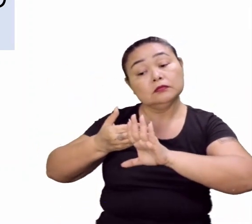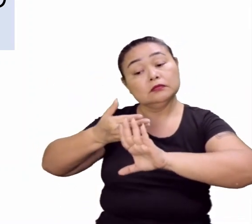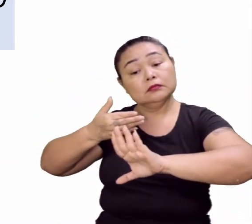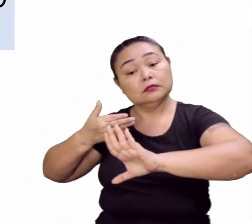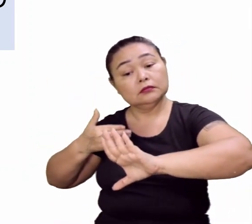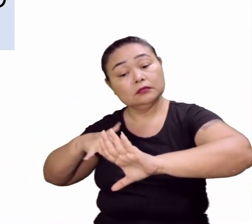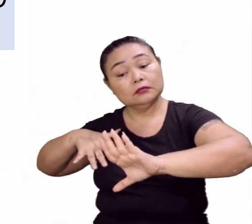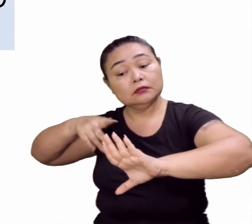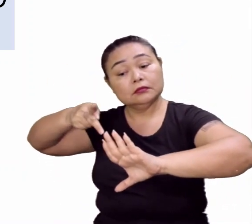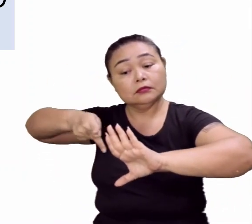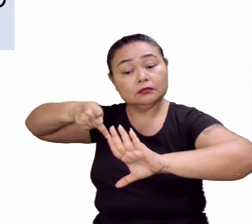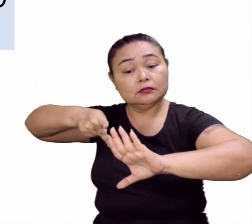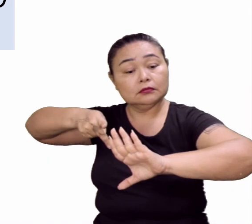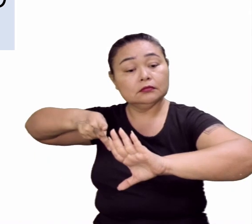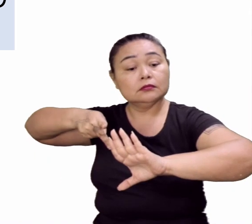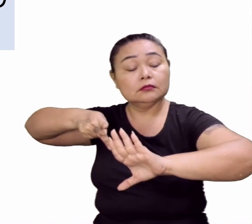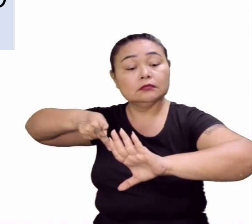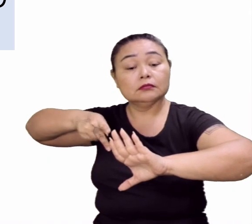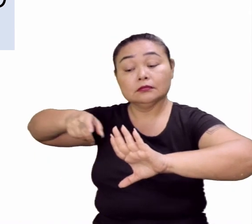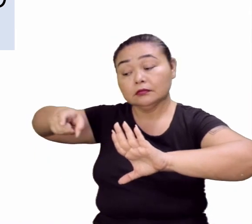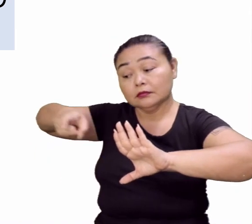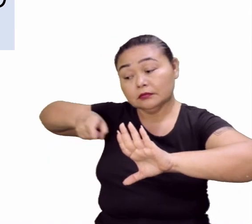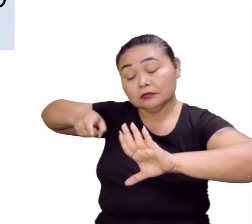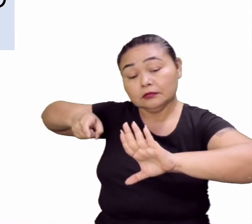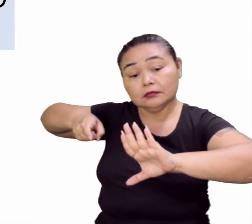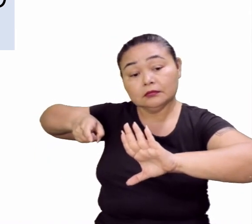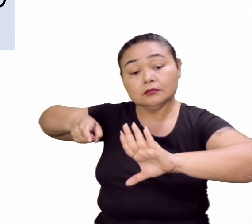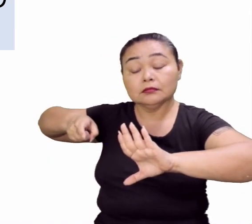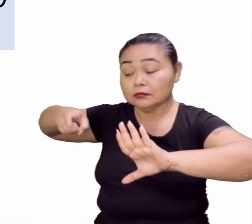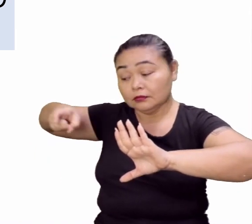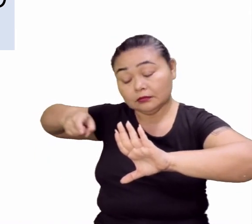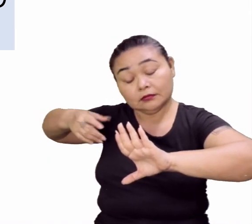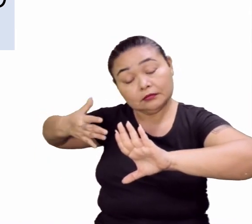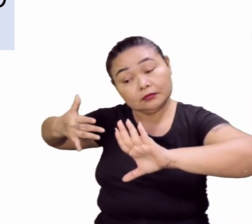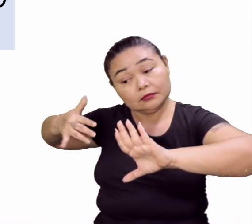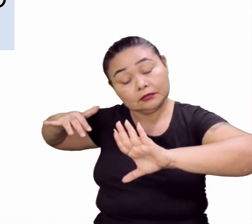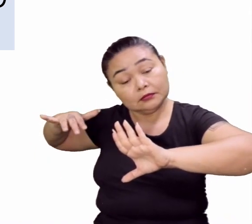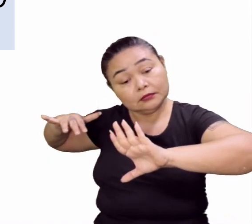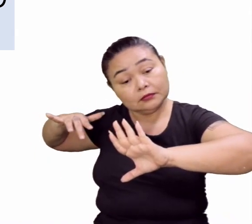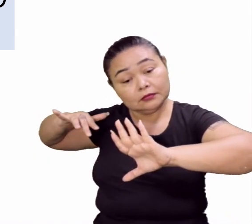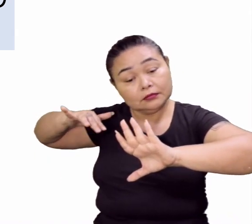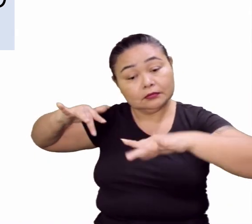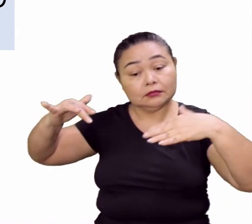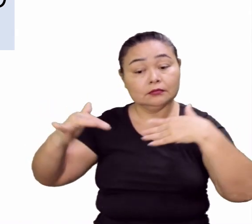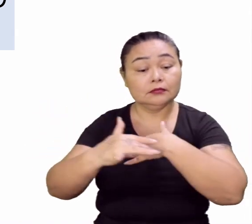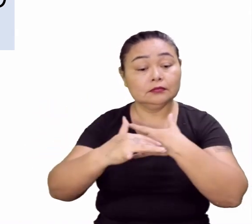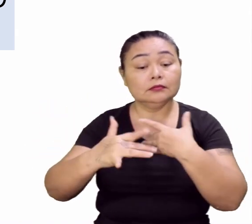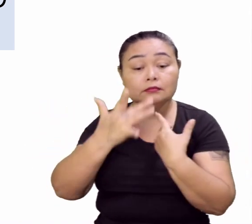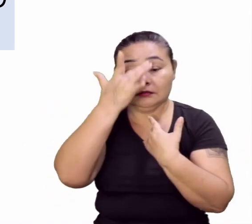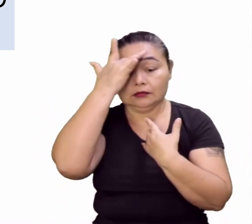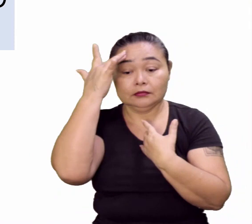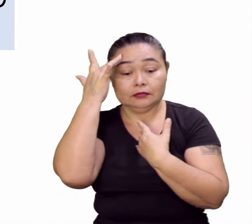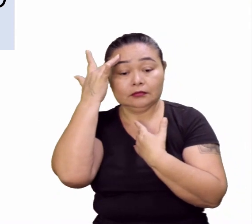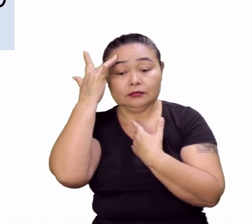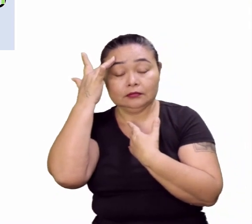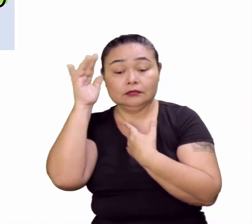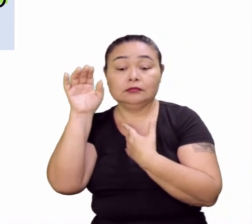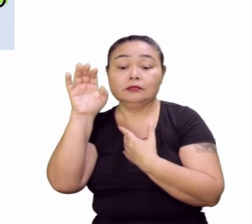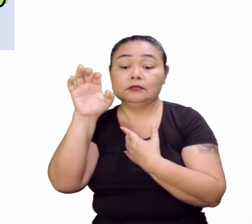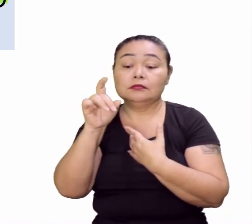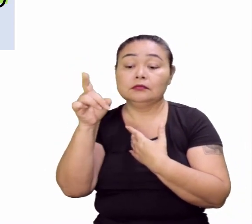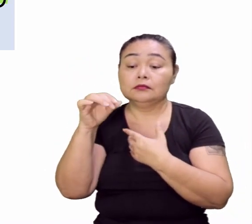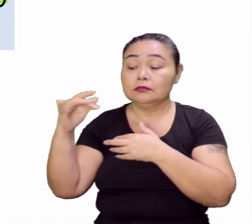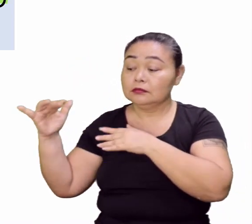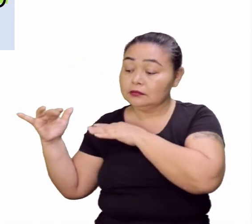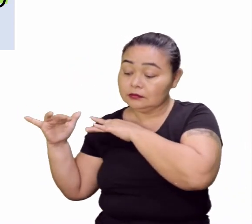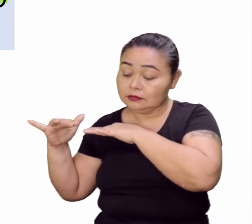ou afastamento da população do campo para a cidade, como a migração em massa que chamamos aí de